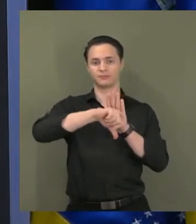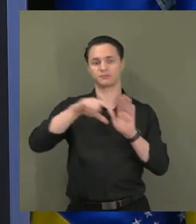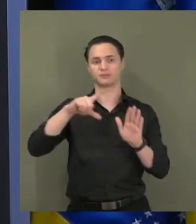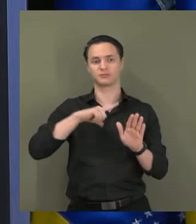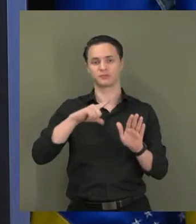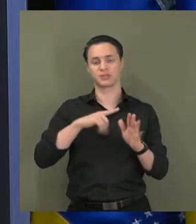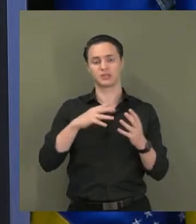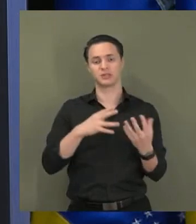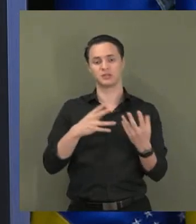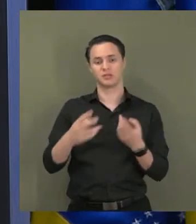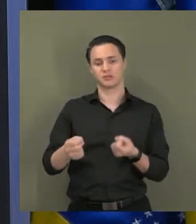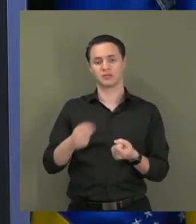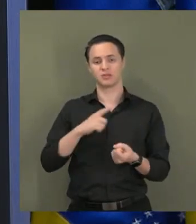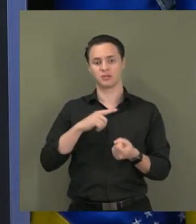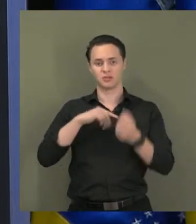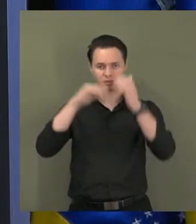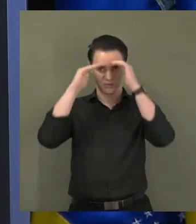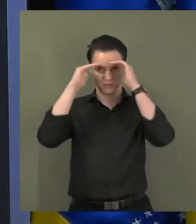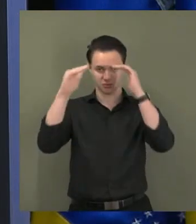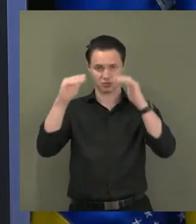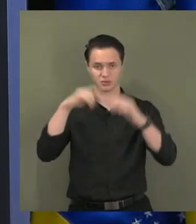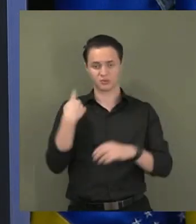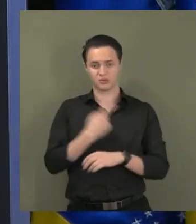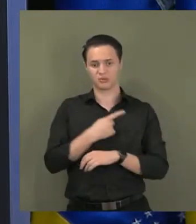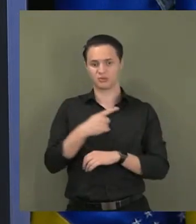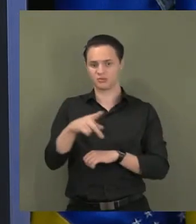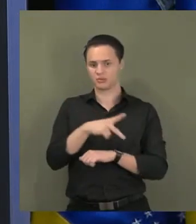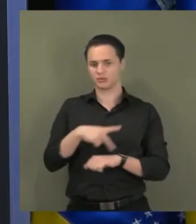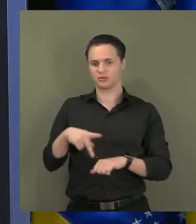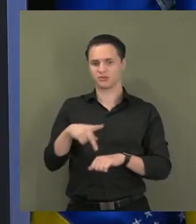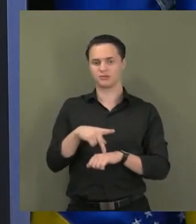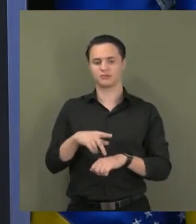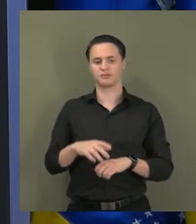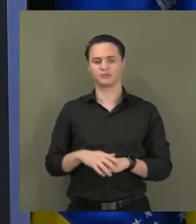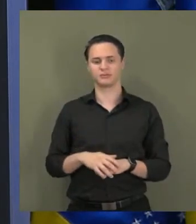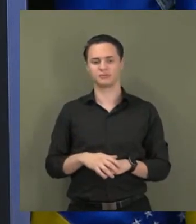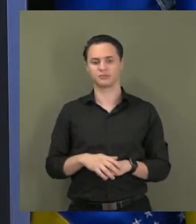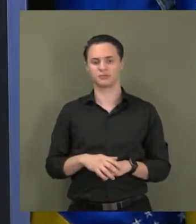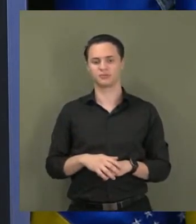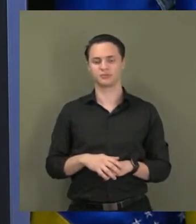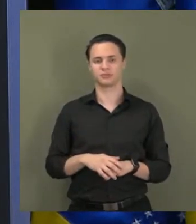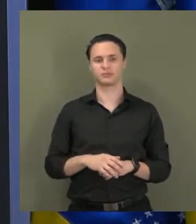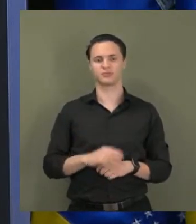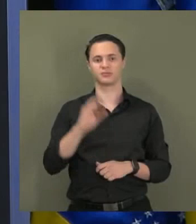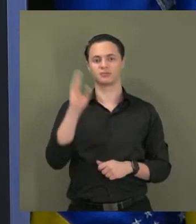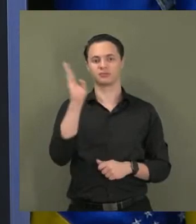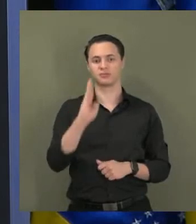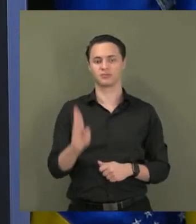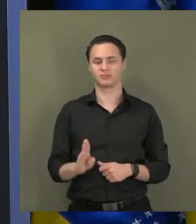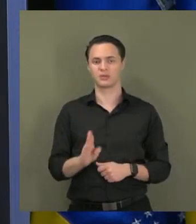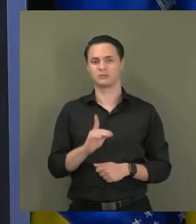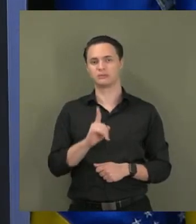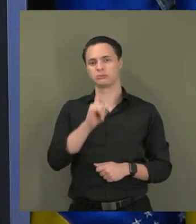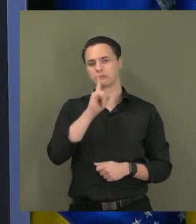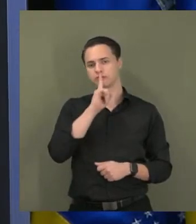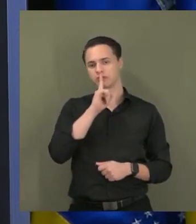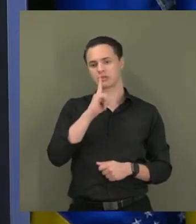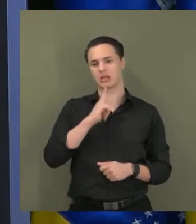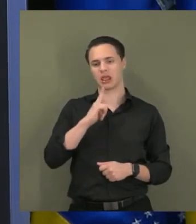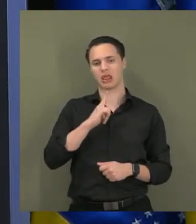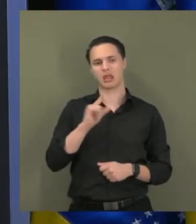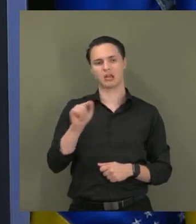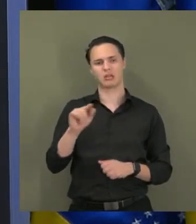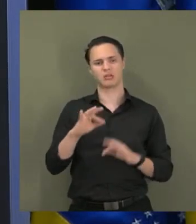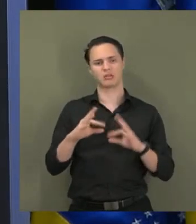é recebido com honras aqui na nossa nação. E o Brasil se cala para perseguição até a religiosos,